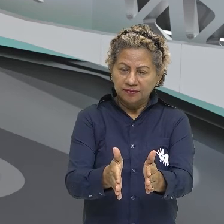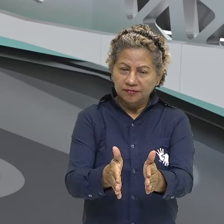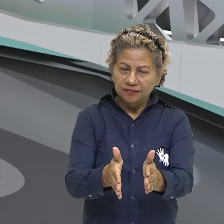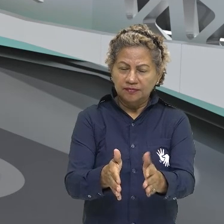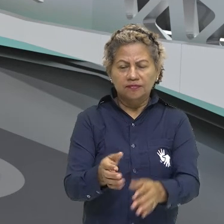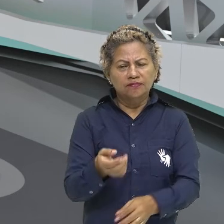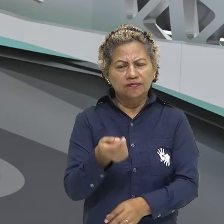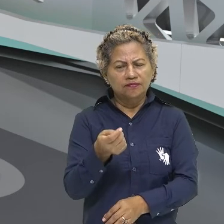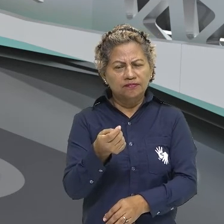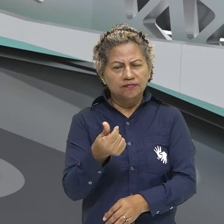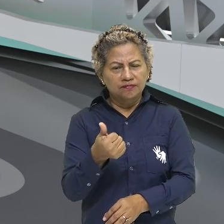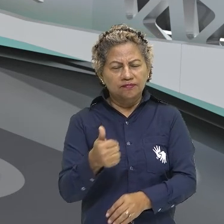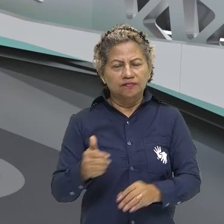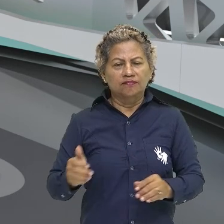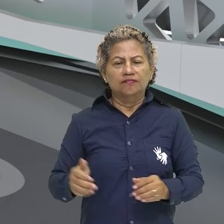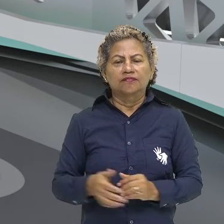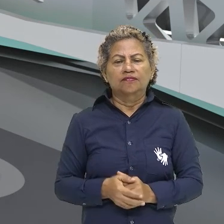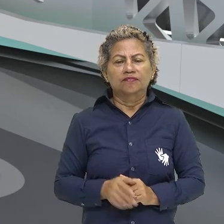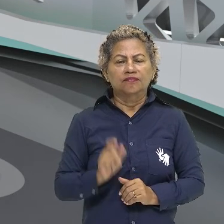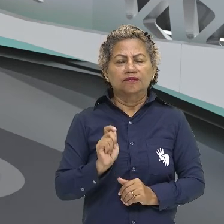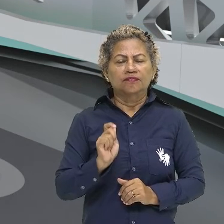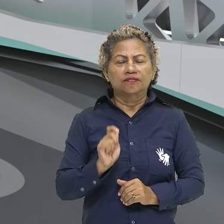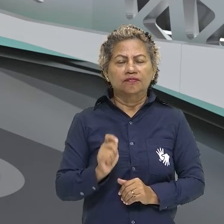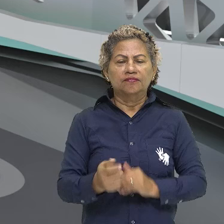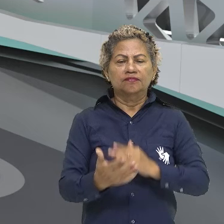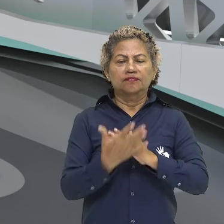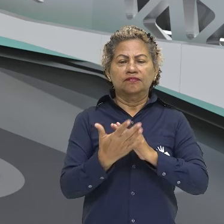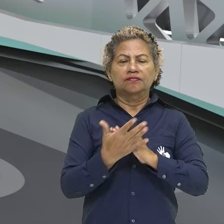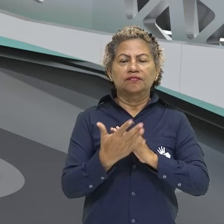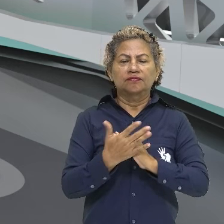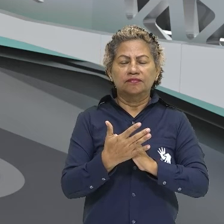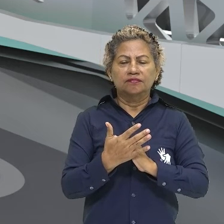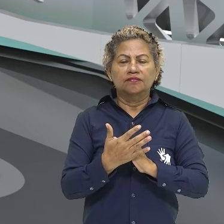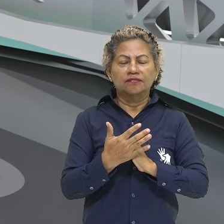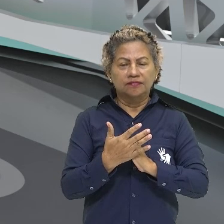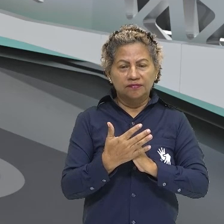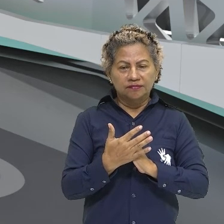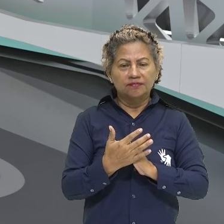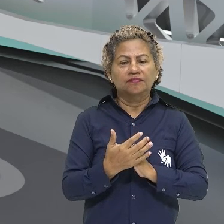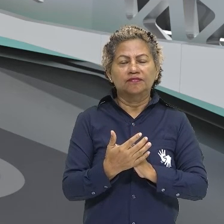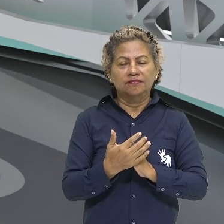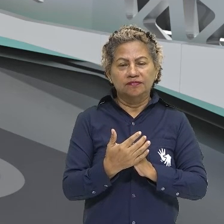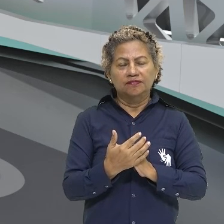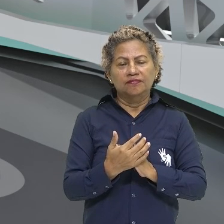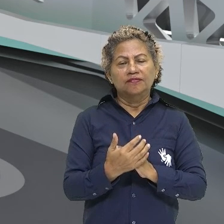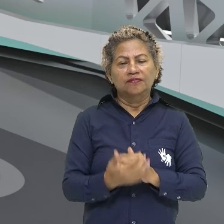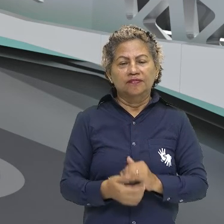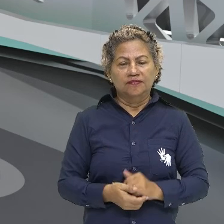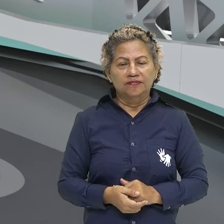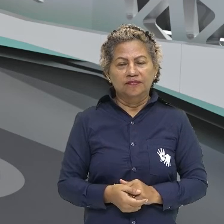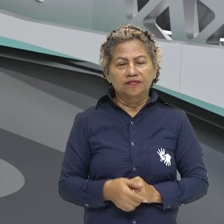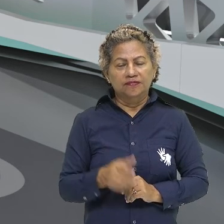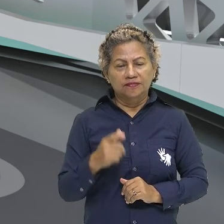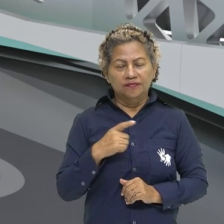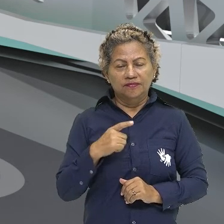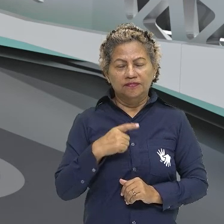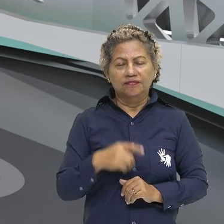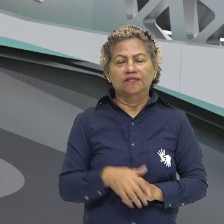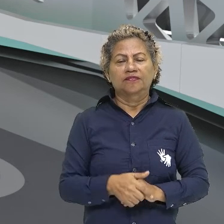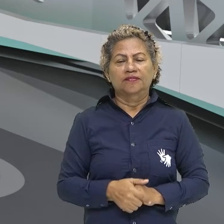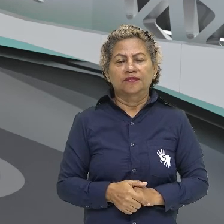tanto, faz só uma resistênciazinha. Quem faz o esforço maior é quem está atrás puxando o braço, né? Tentando encostar uma mão na